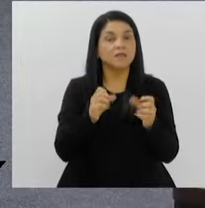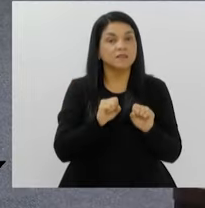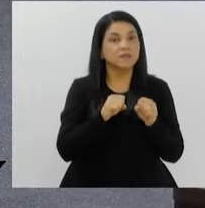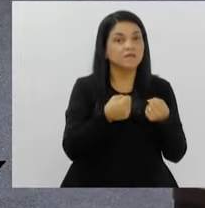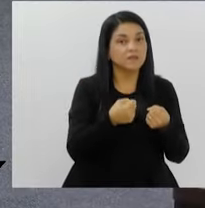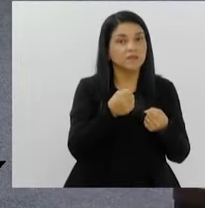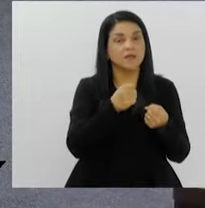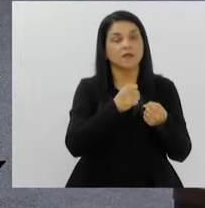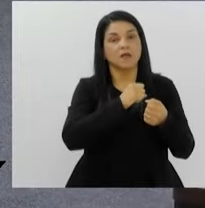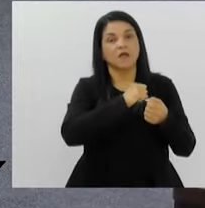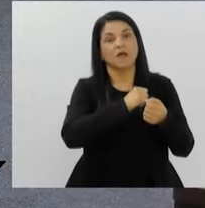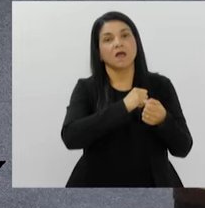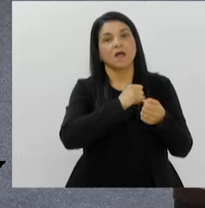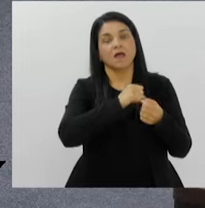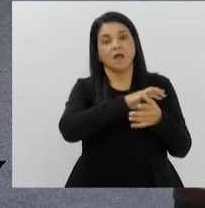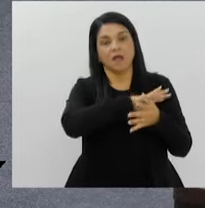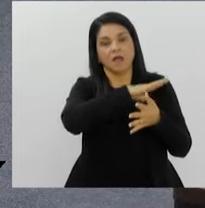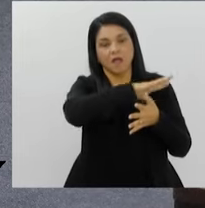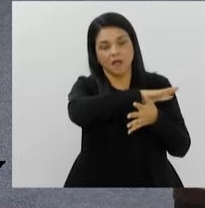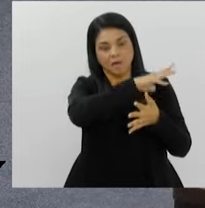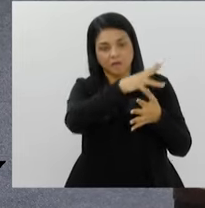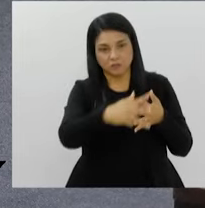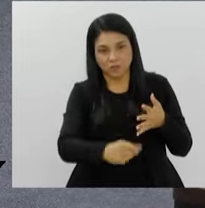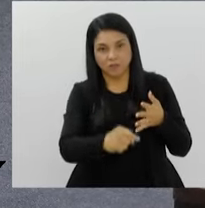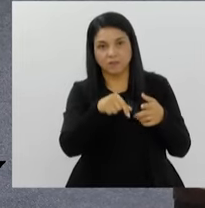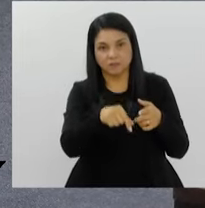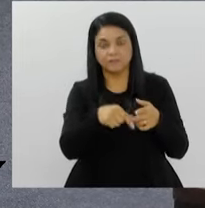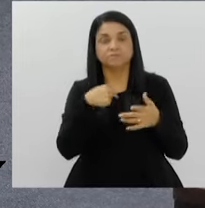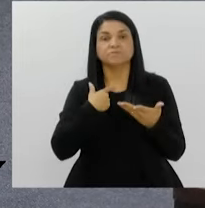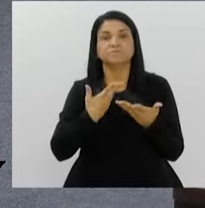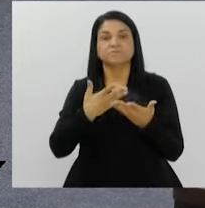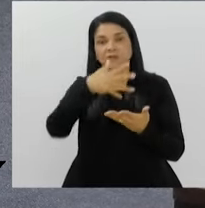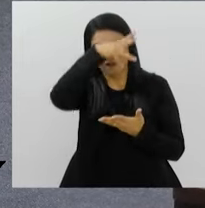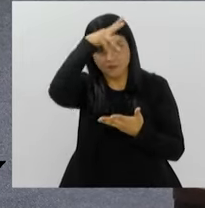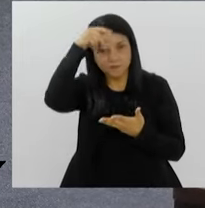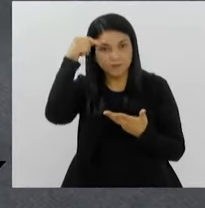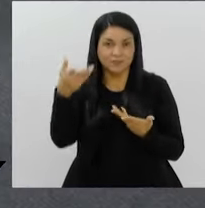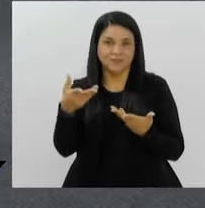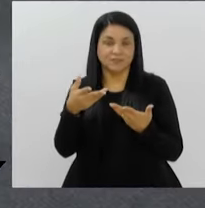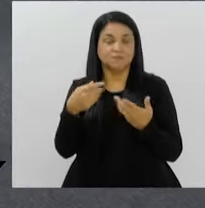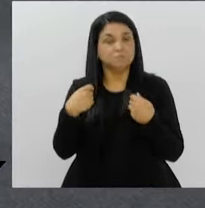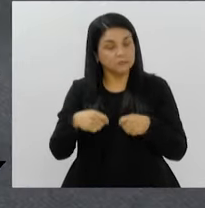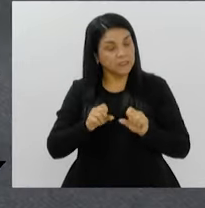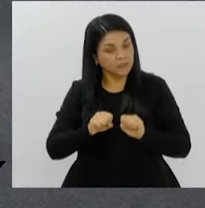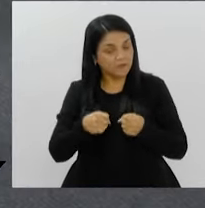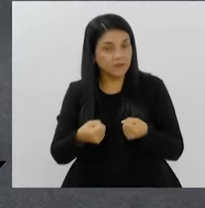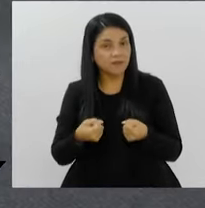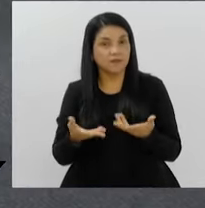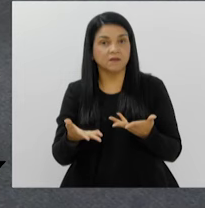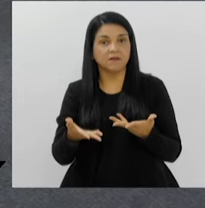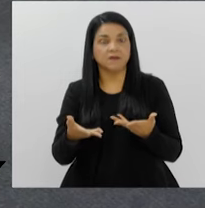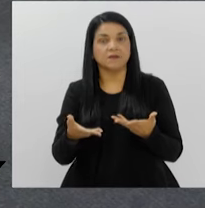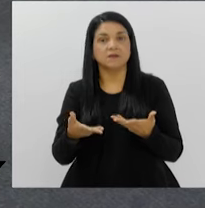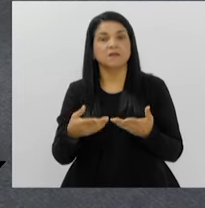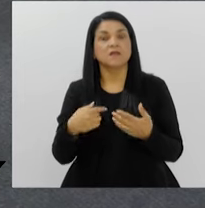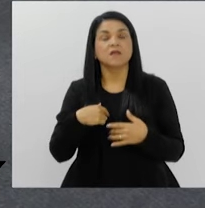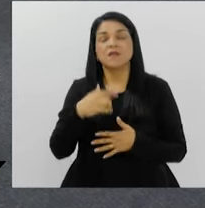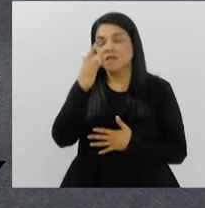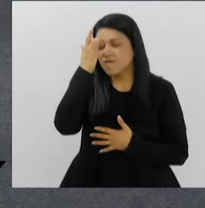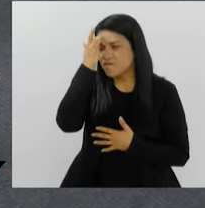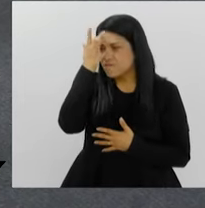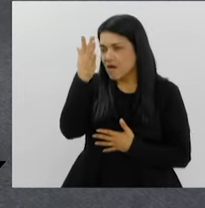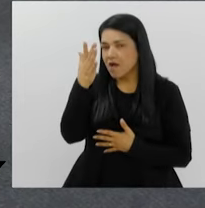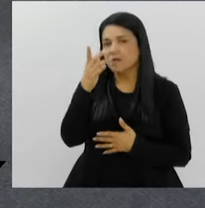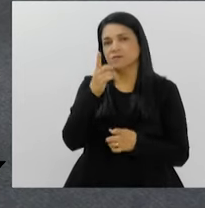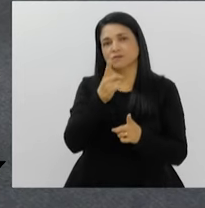a Amazônia, Mata Atlântica, que é a nossa aqui do Rio de Janeiro? Então, nem sempre é fácil, deputada Tia Ju, encontrar